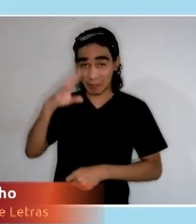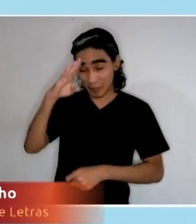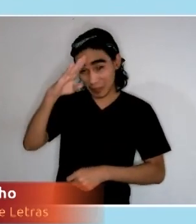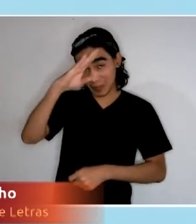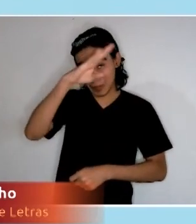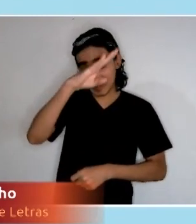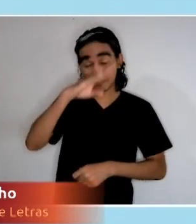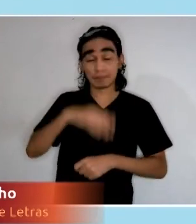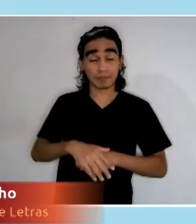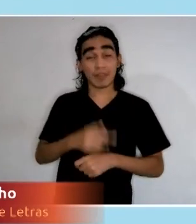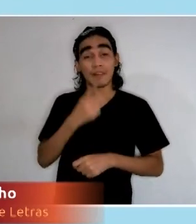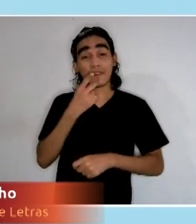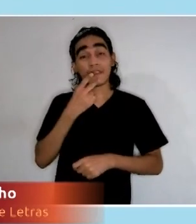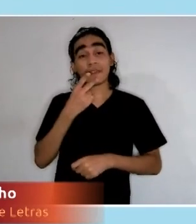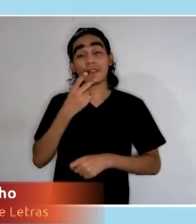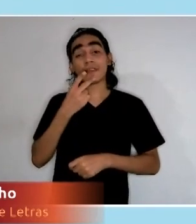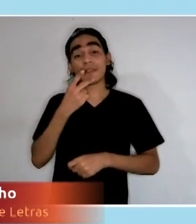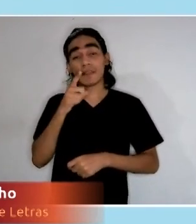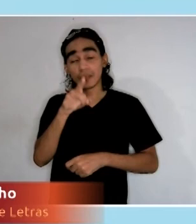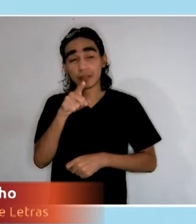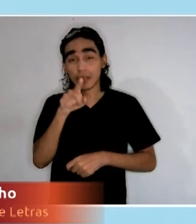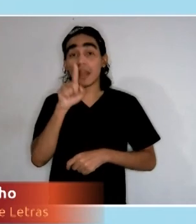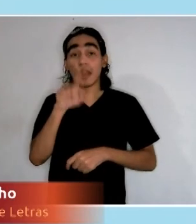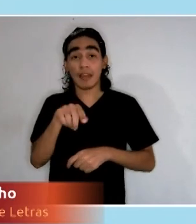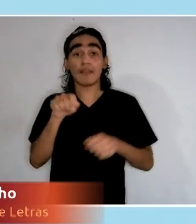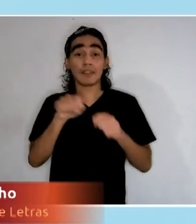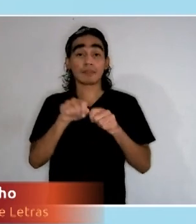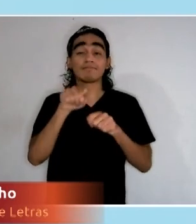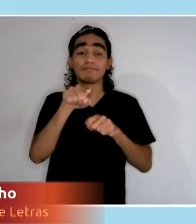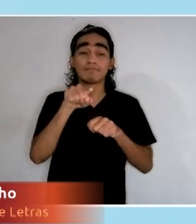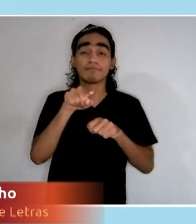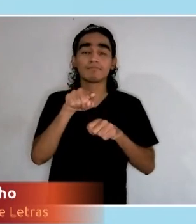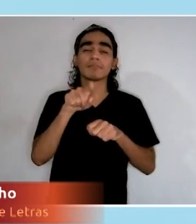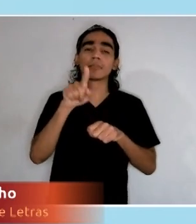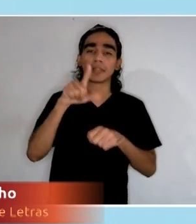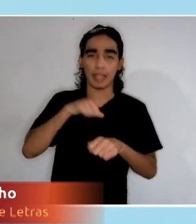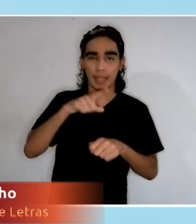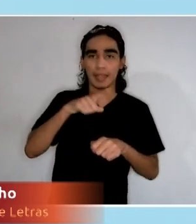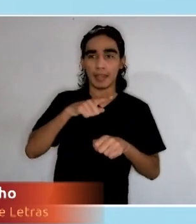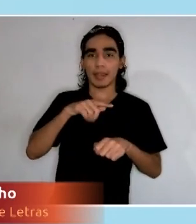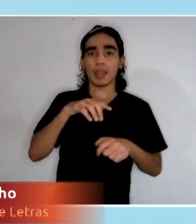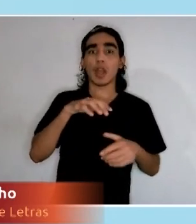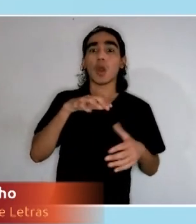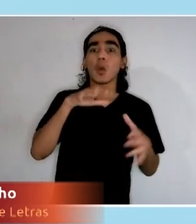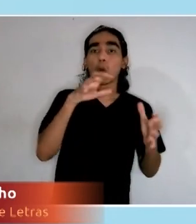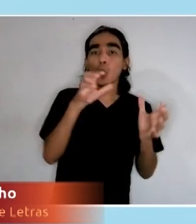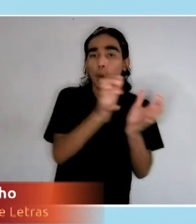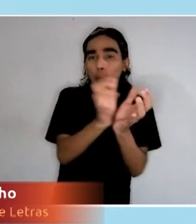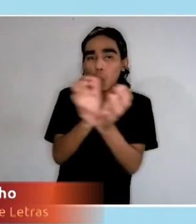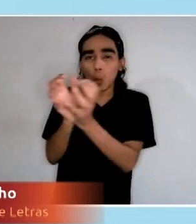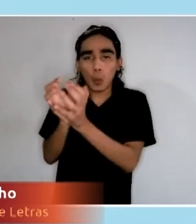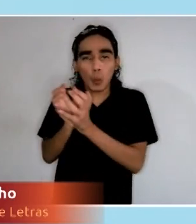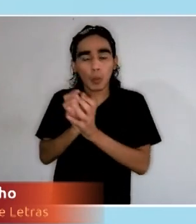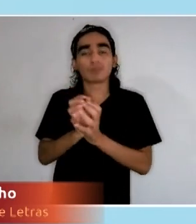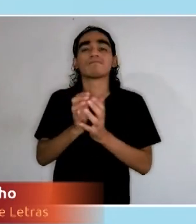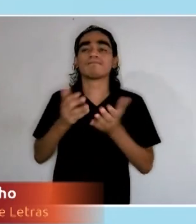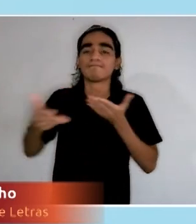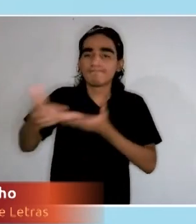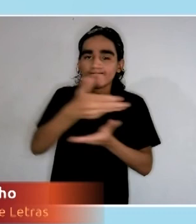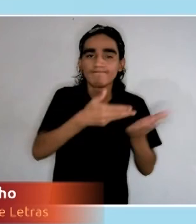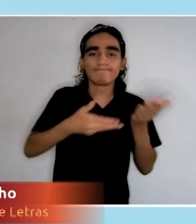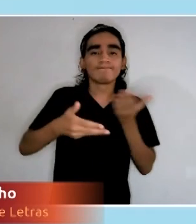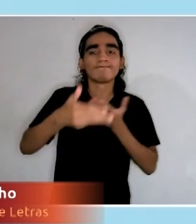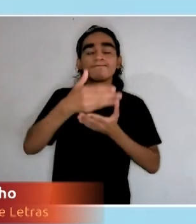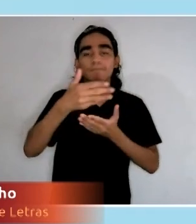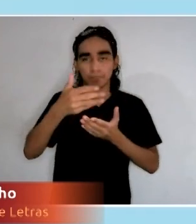é isso, a gente já sabe o que deve ser feito. Deve ter uma abordagem multissetorial, um conjunto de políticas de segurança alimentar e nutricional, quer dizer